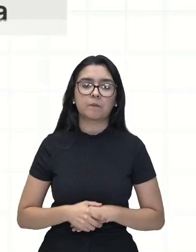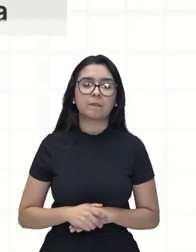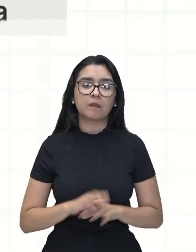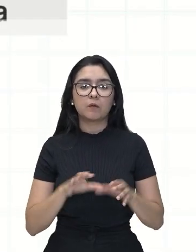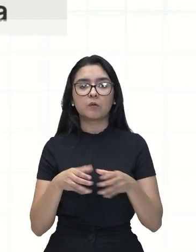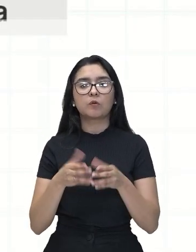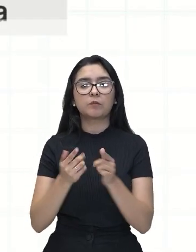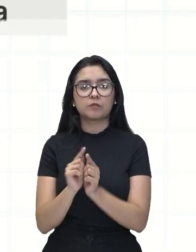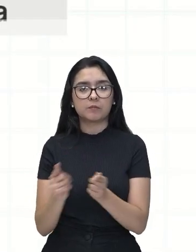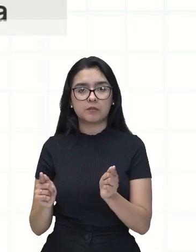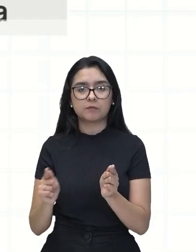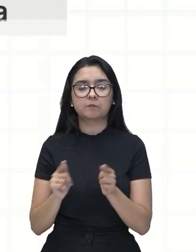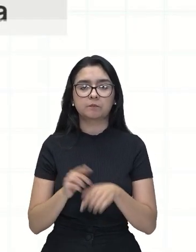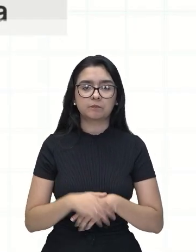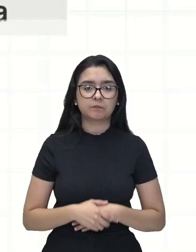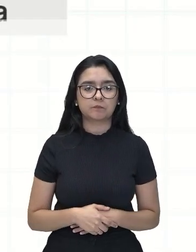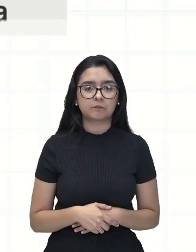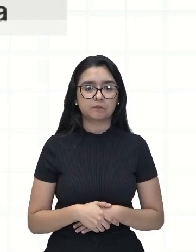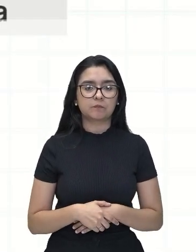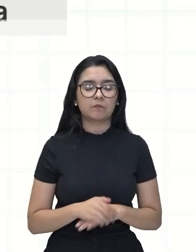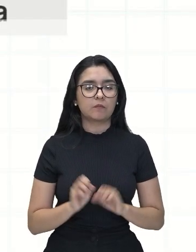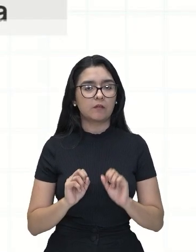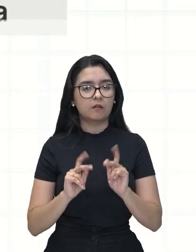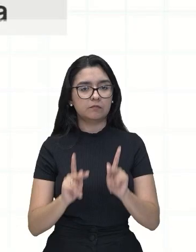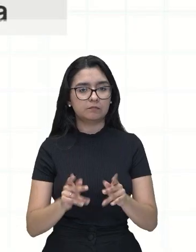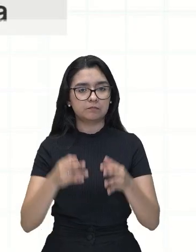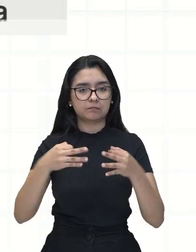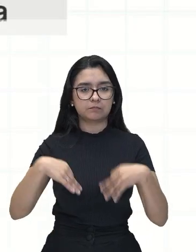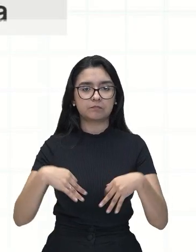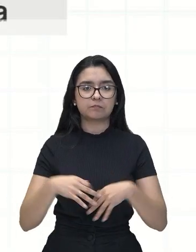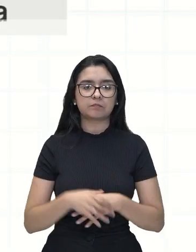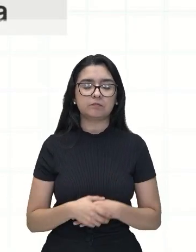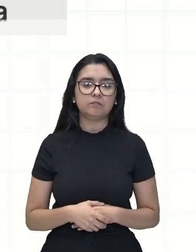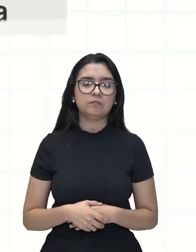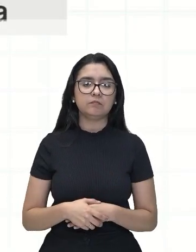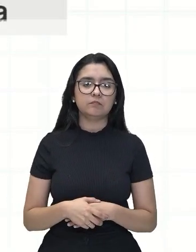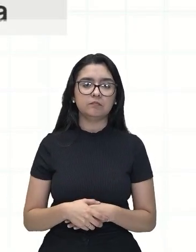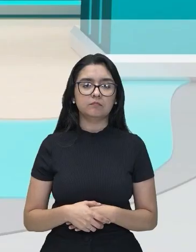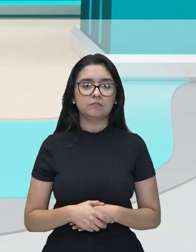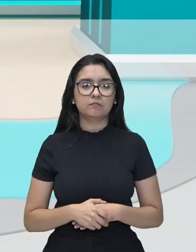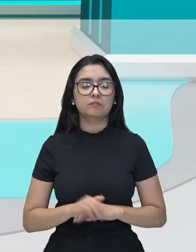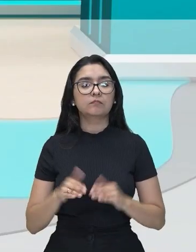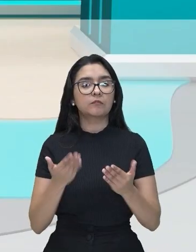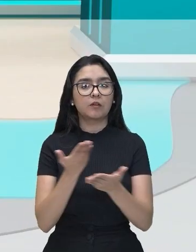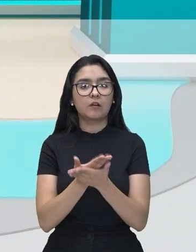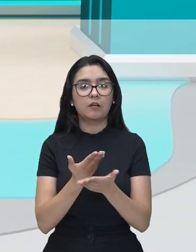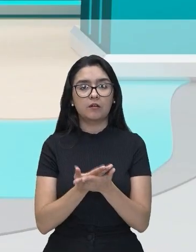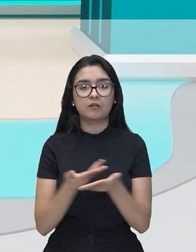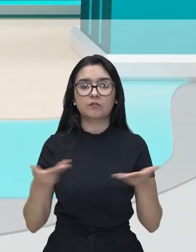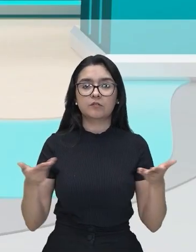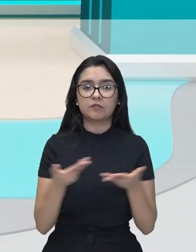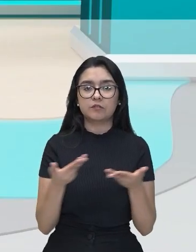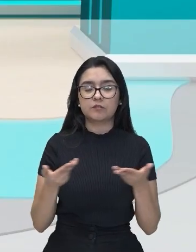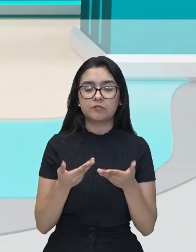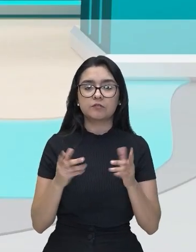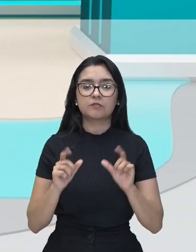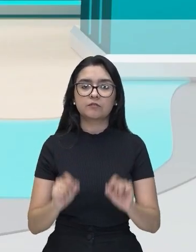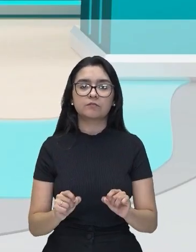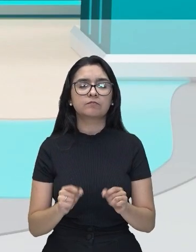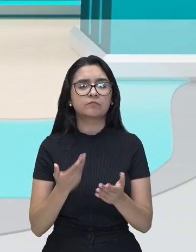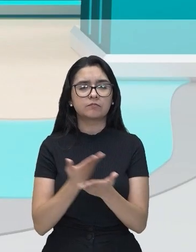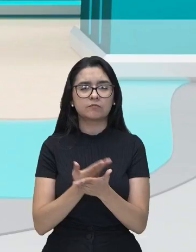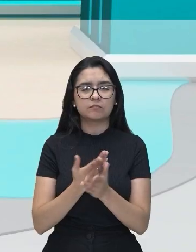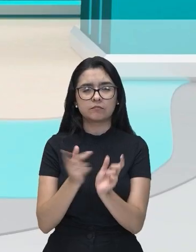classe gramatical, ok? E então, essa é a nossa aula de hoje, né? Nós vimos sobre o